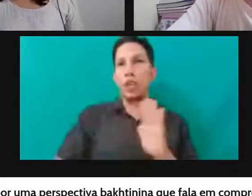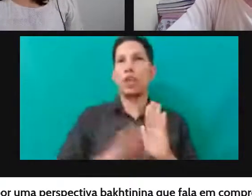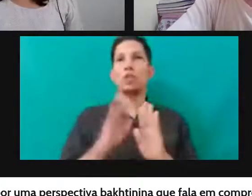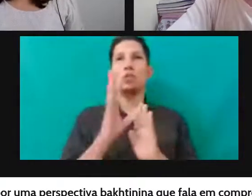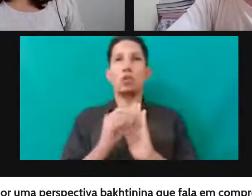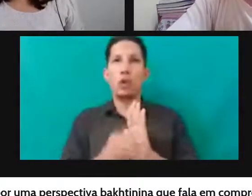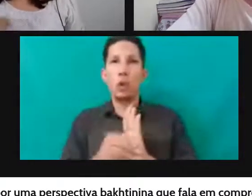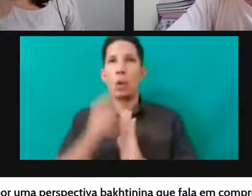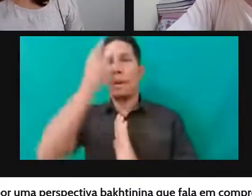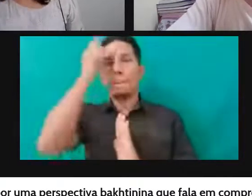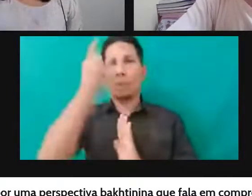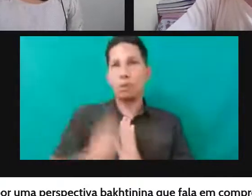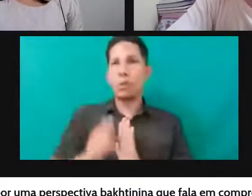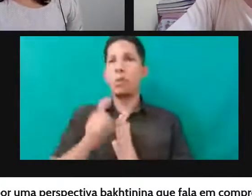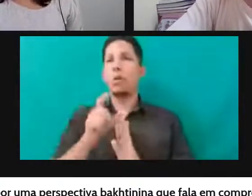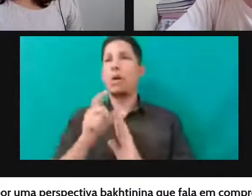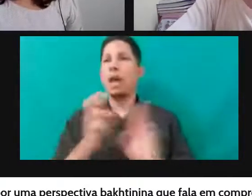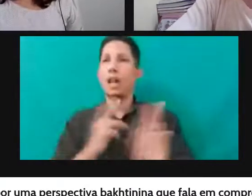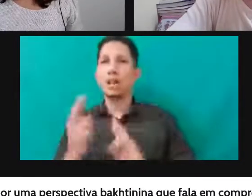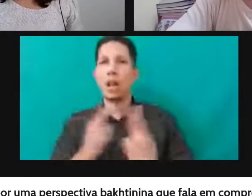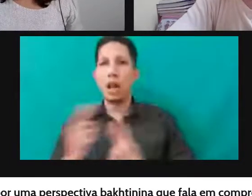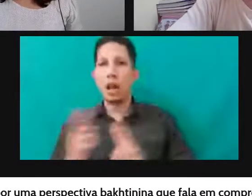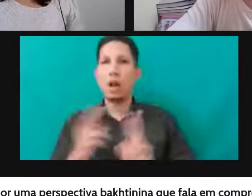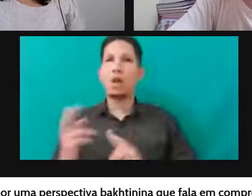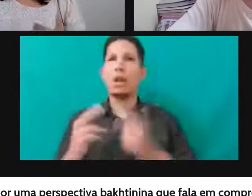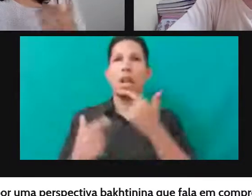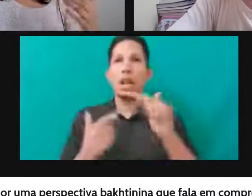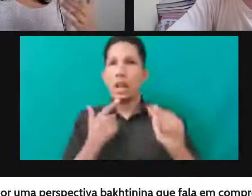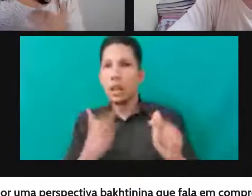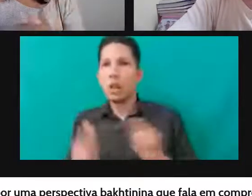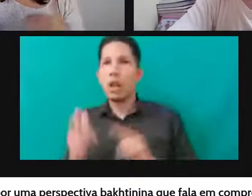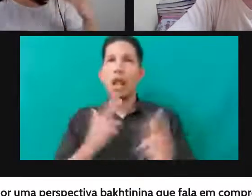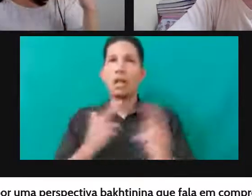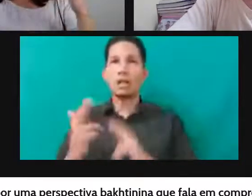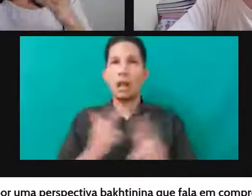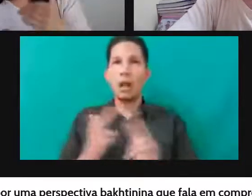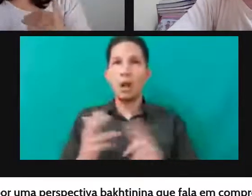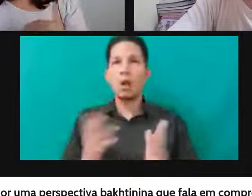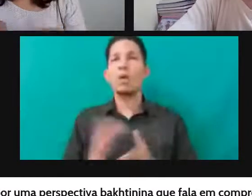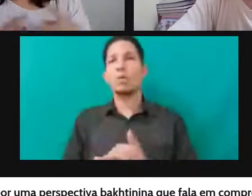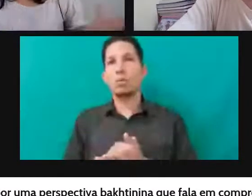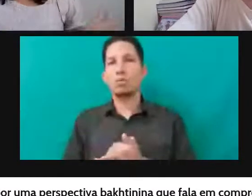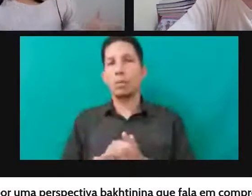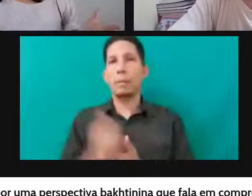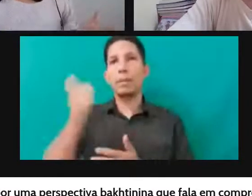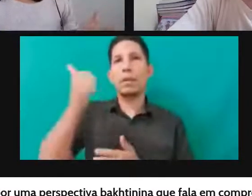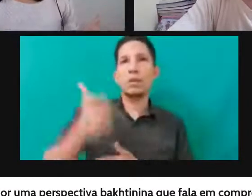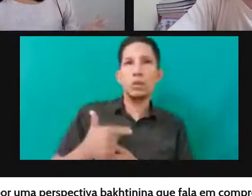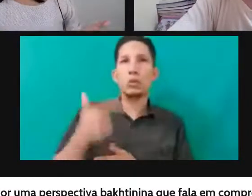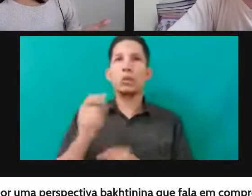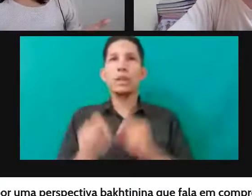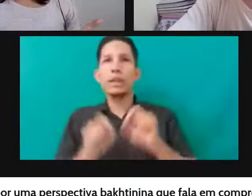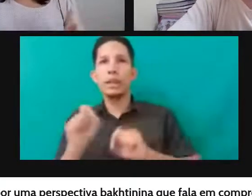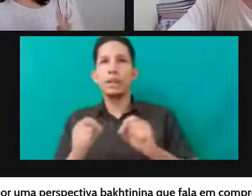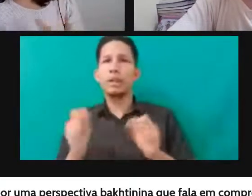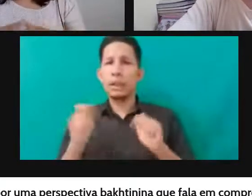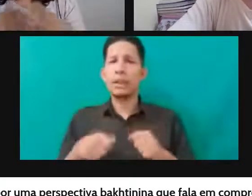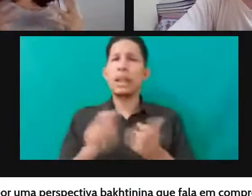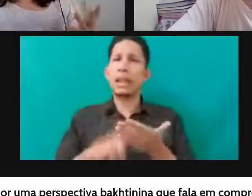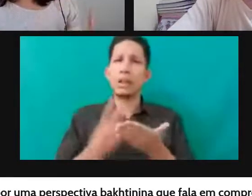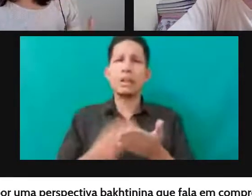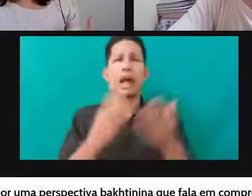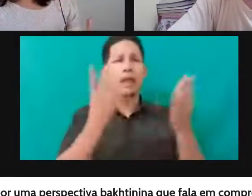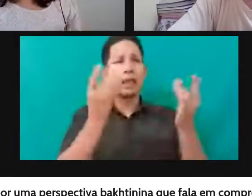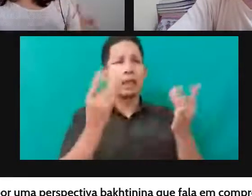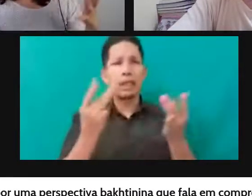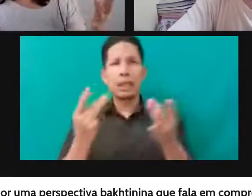pessoa, a relação entre as pessoas, relação entre as línguas, né? A hierarquia entre as línguas, tudo isso a gente pode olhar na tradução de uma forma muito